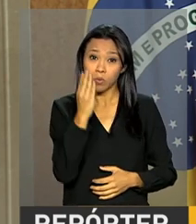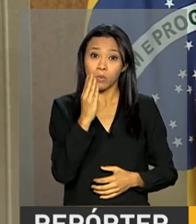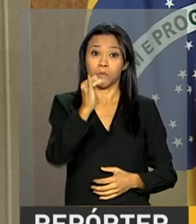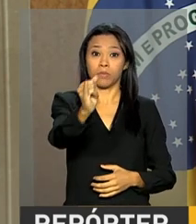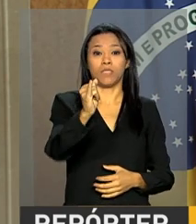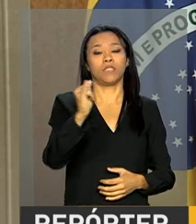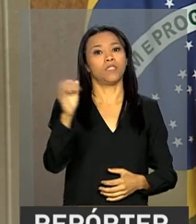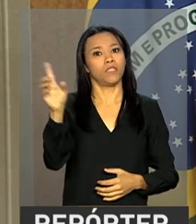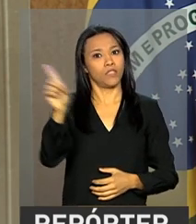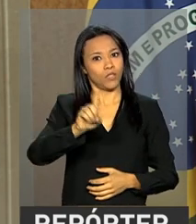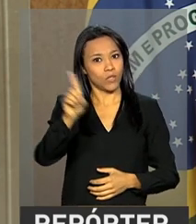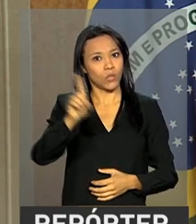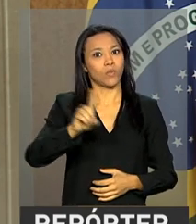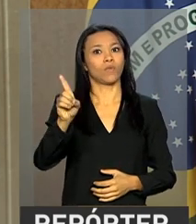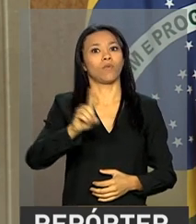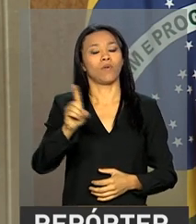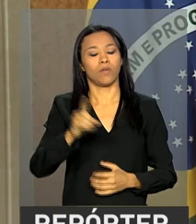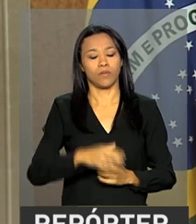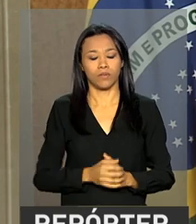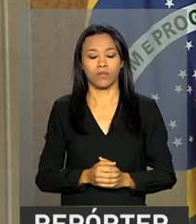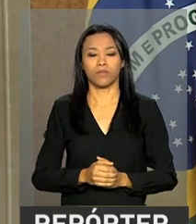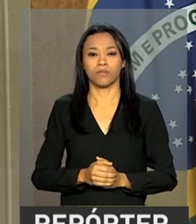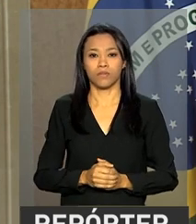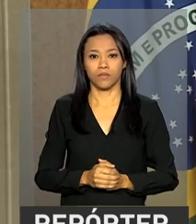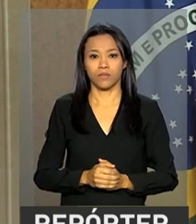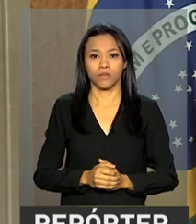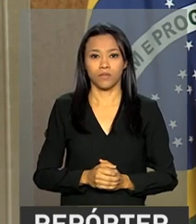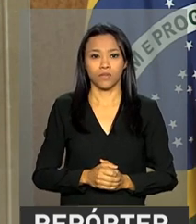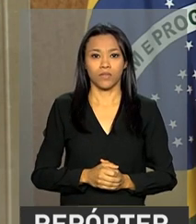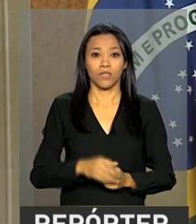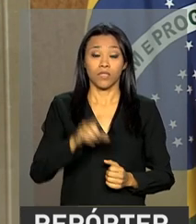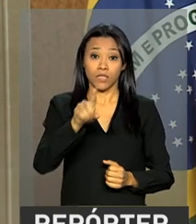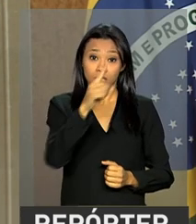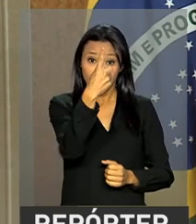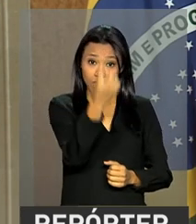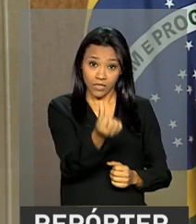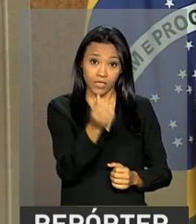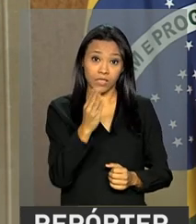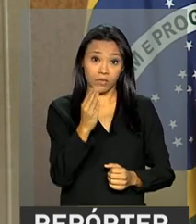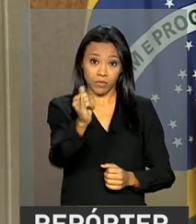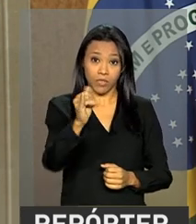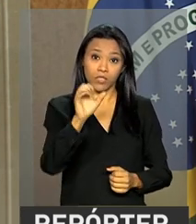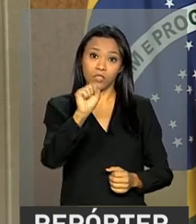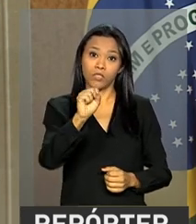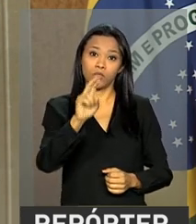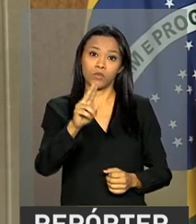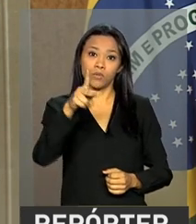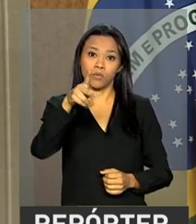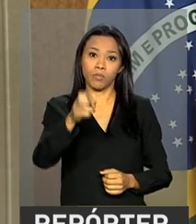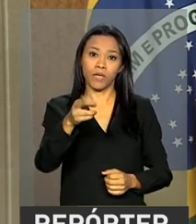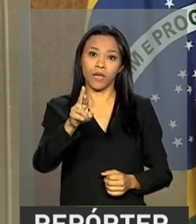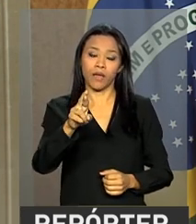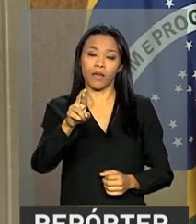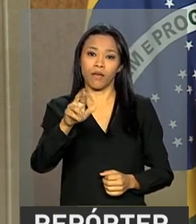com um superávit de 16 bilhões a favor do